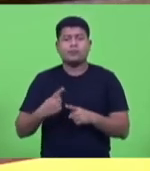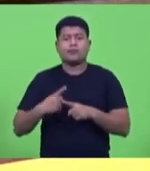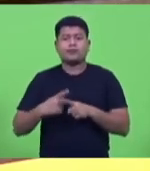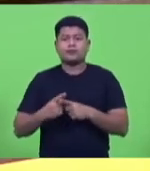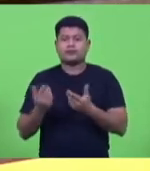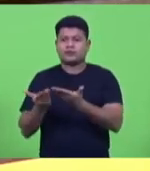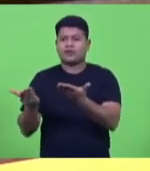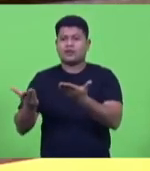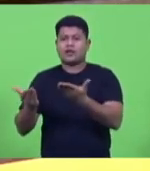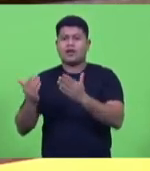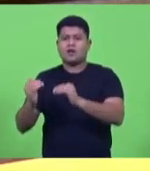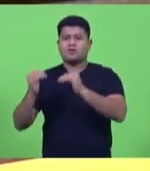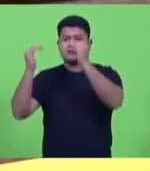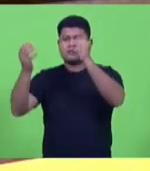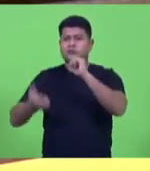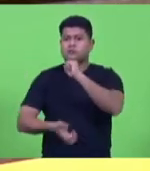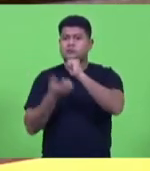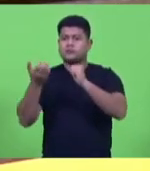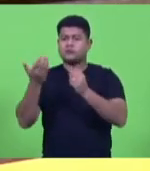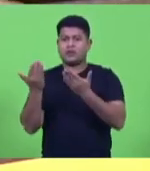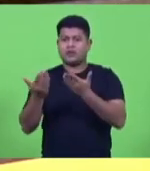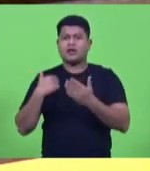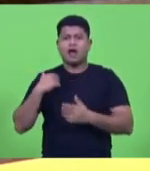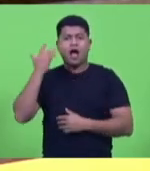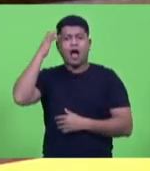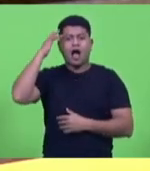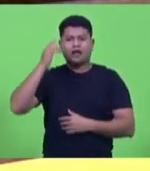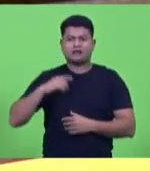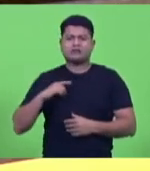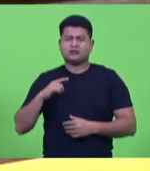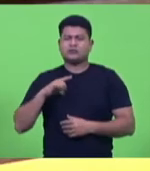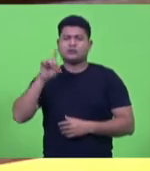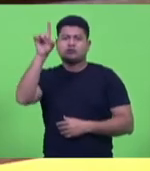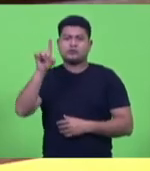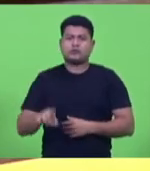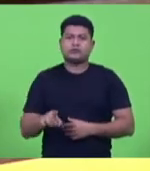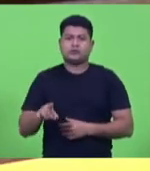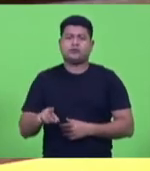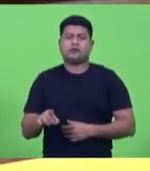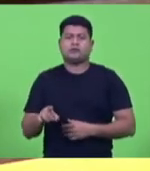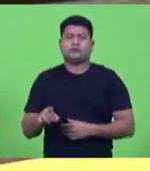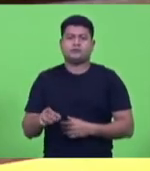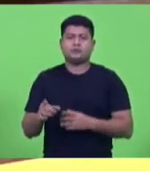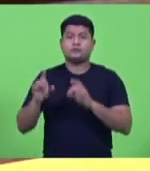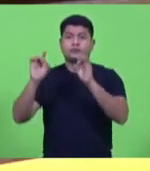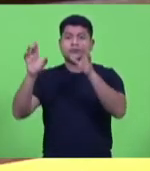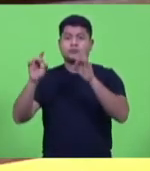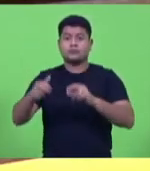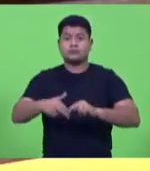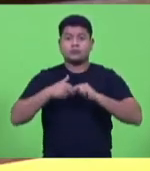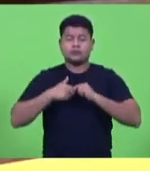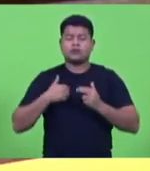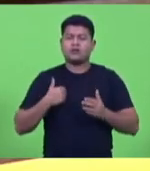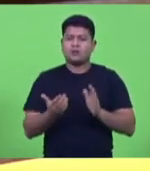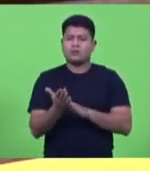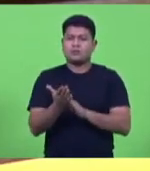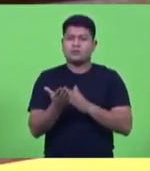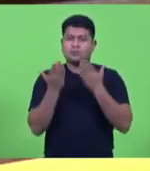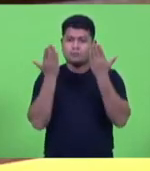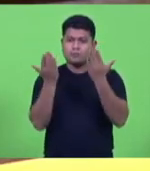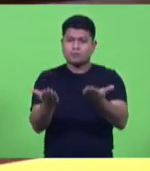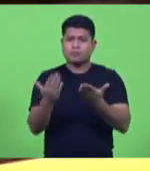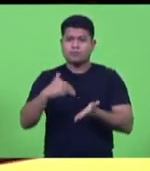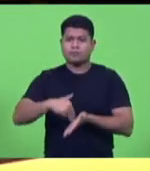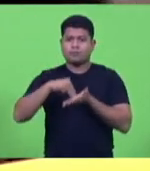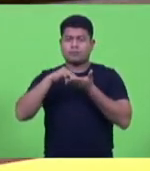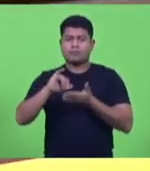no direito de invocar um privilégio que ninguém mais teve. Por isso, eu dou parabéns pela moção que o deputado